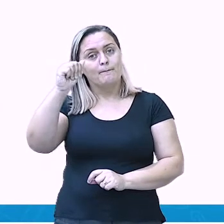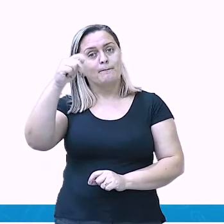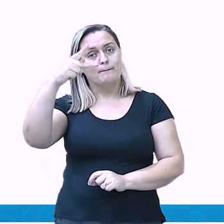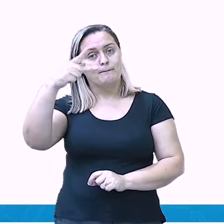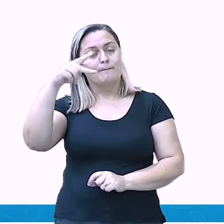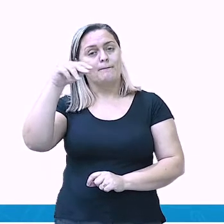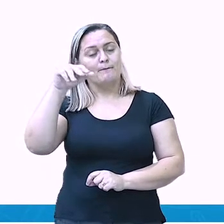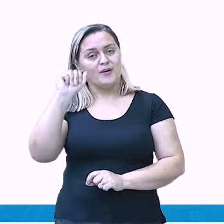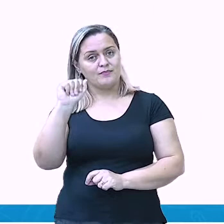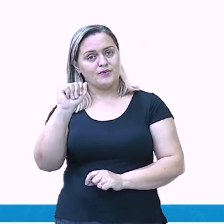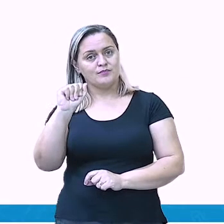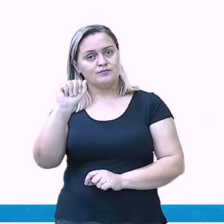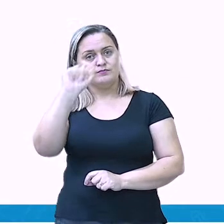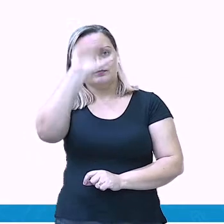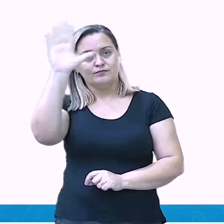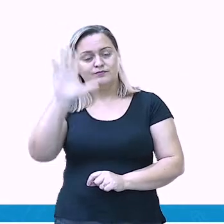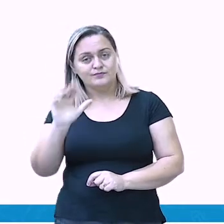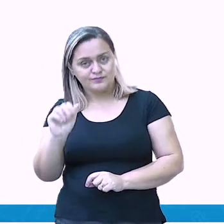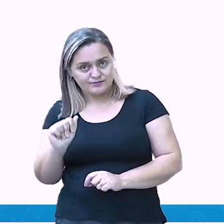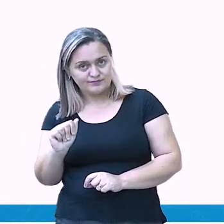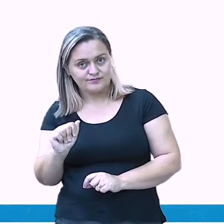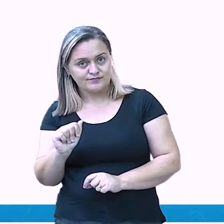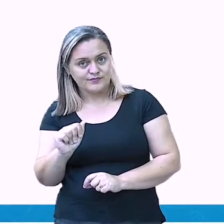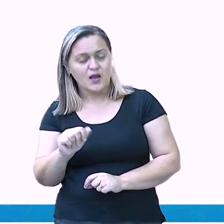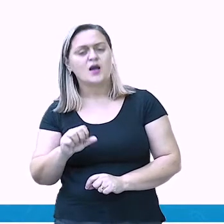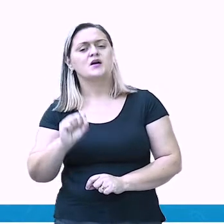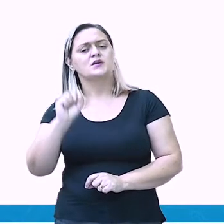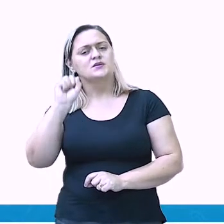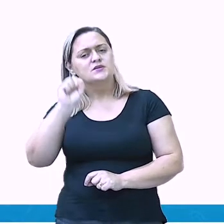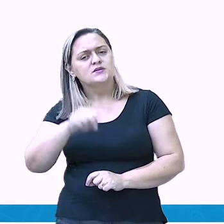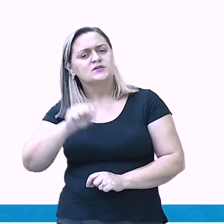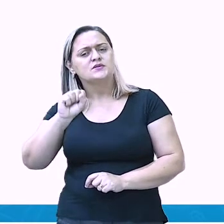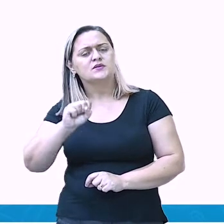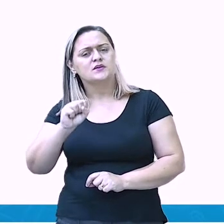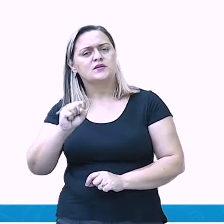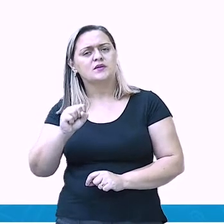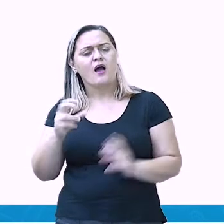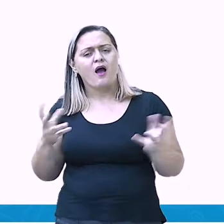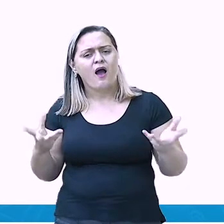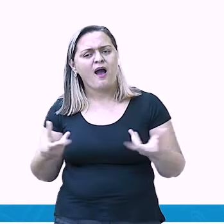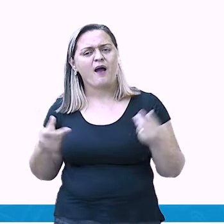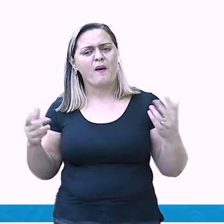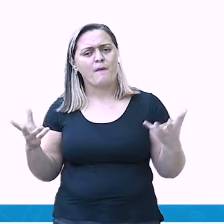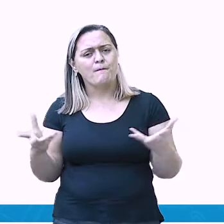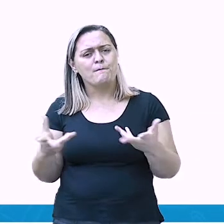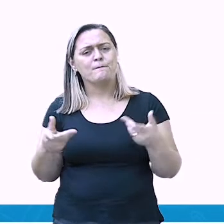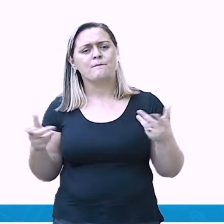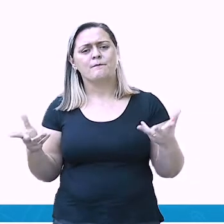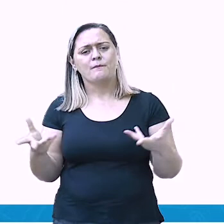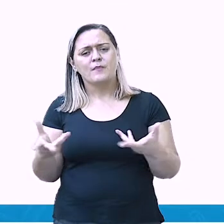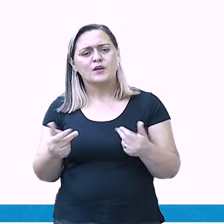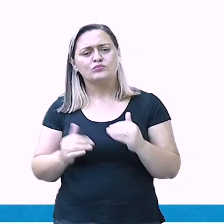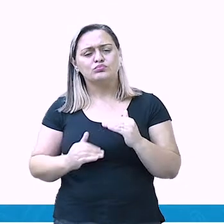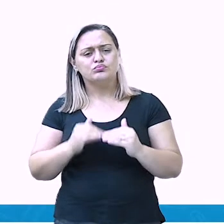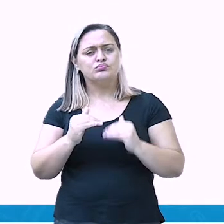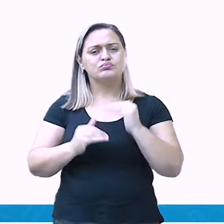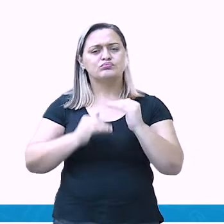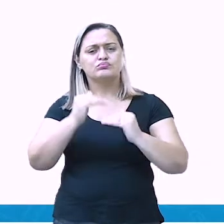métodos e habilidades artísticas desenvolvidos para a elaboração de mapas passou a ser